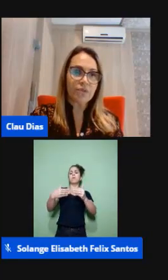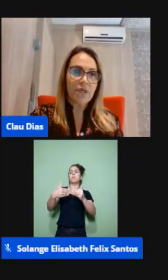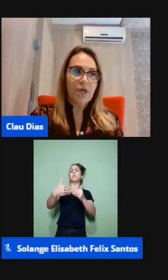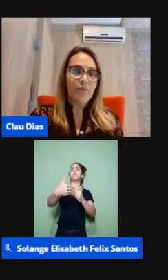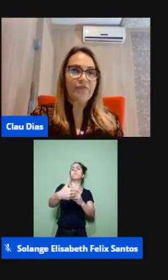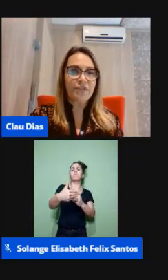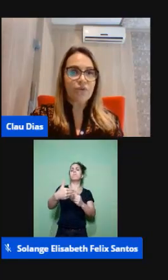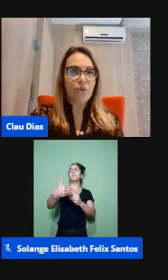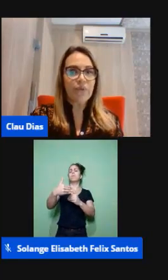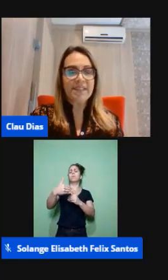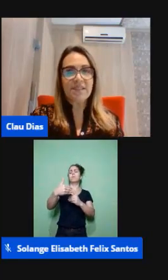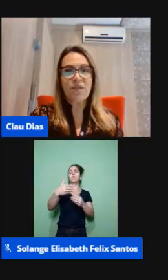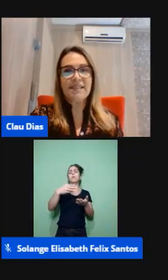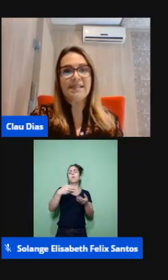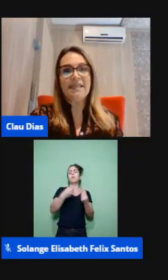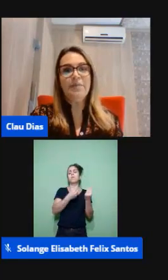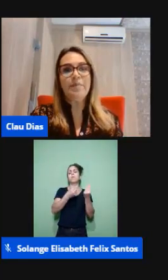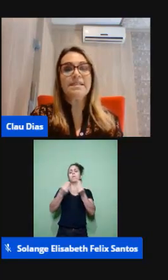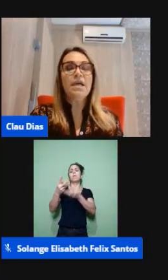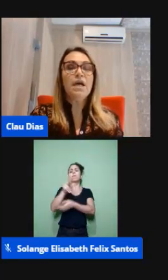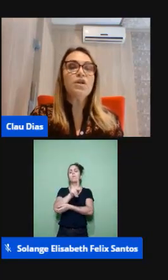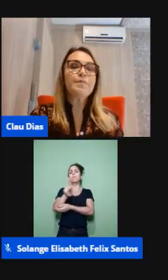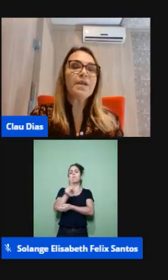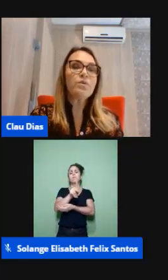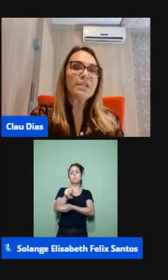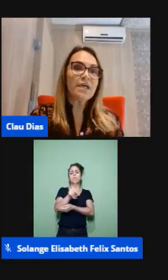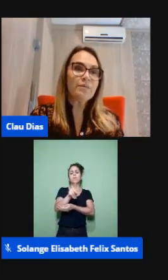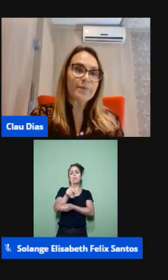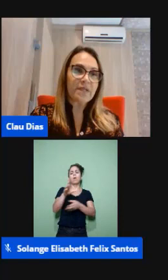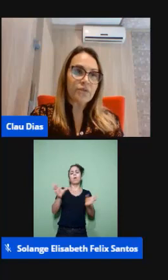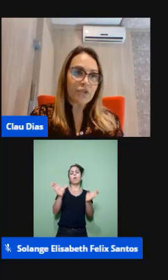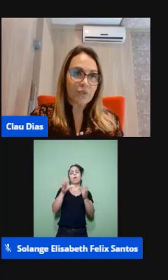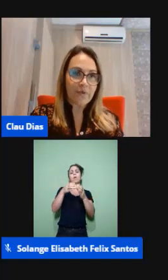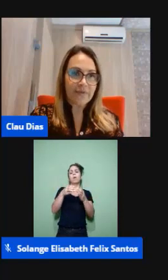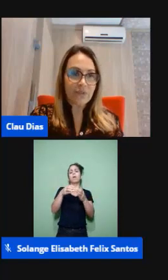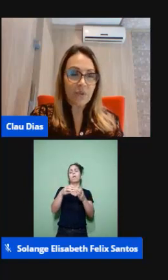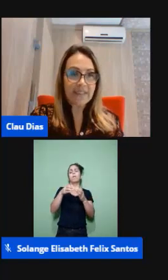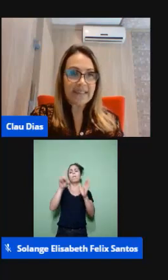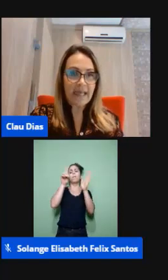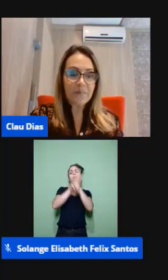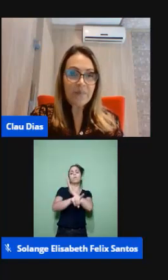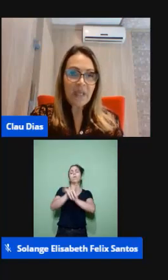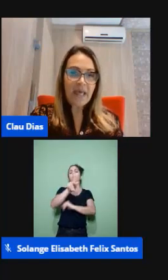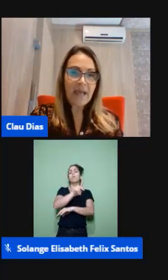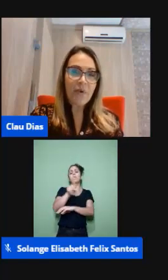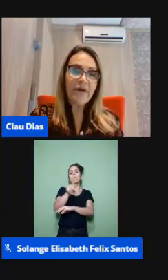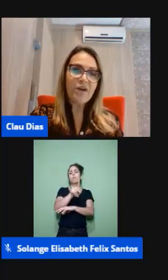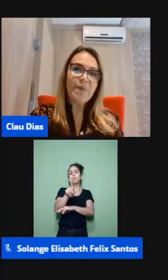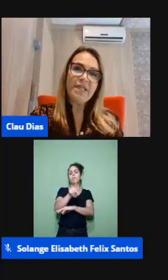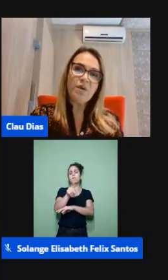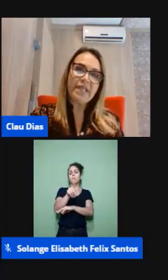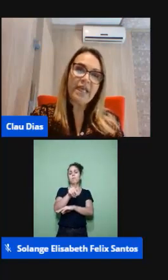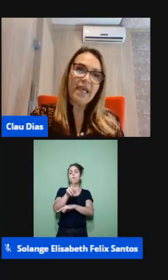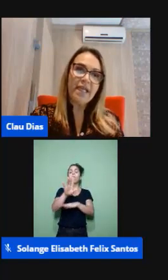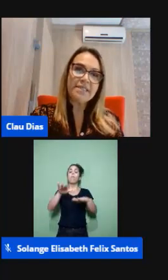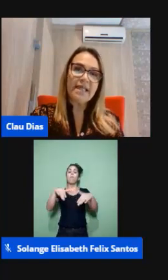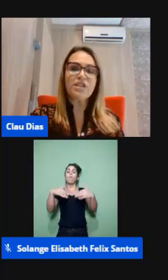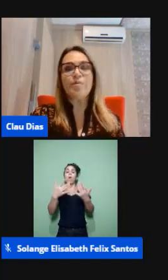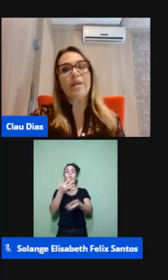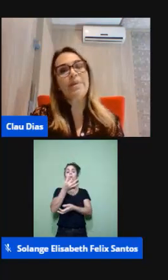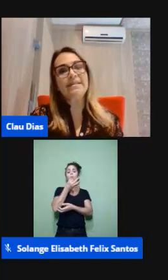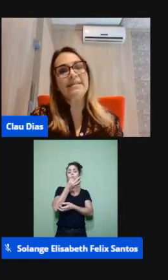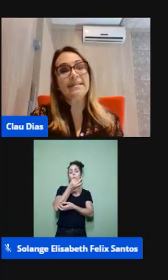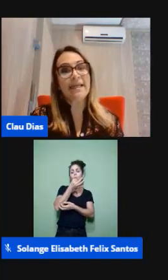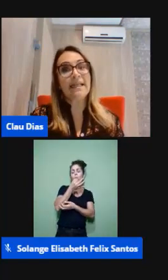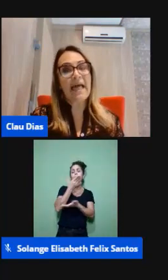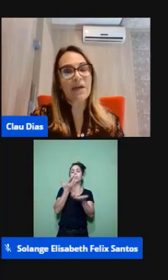os nossos professores, as nossas equipes, nós perguntamos para os nossos professores, né, qual era a opinião deles, né,